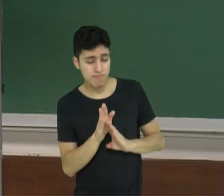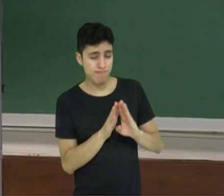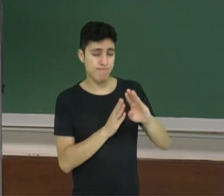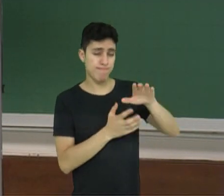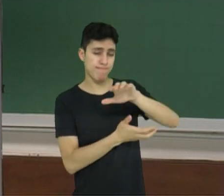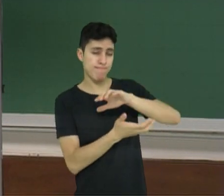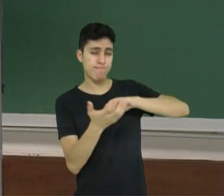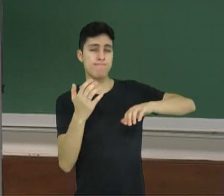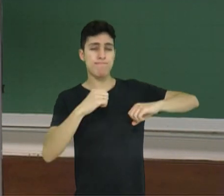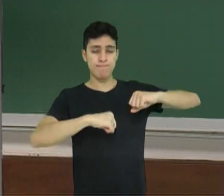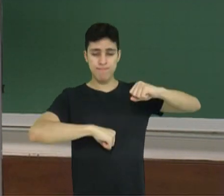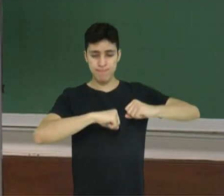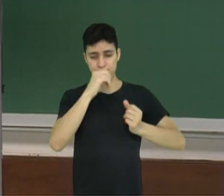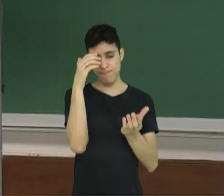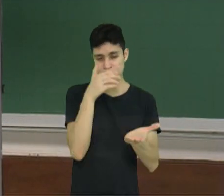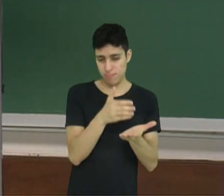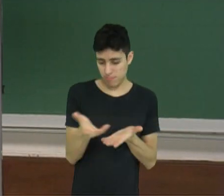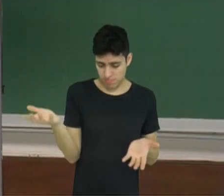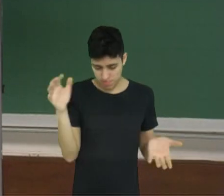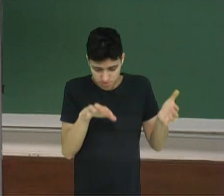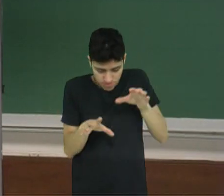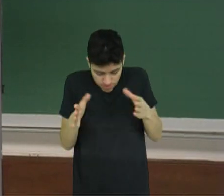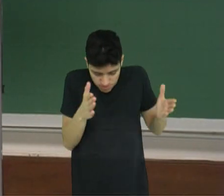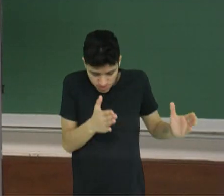linha de montagem, produção em escala,